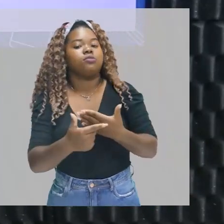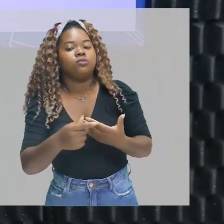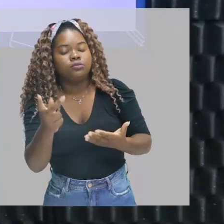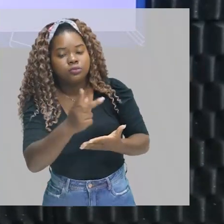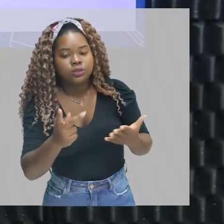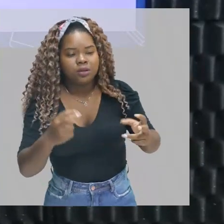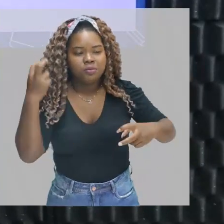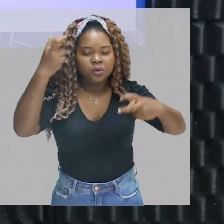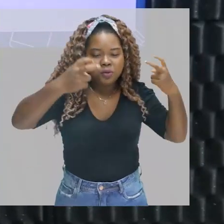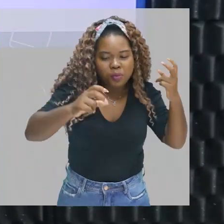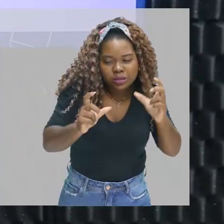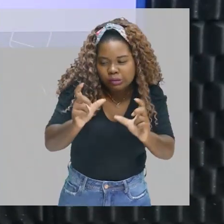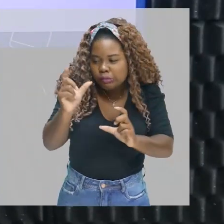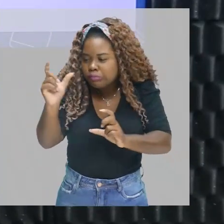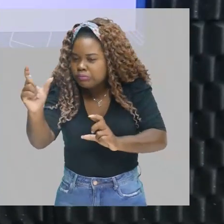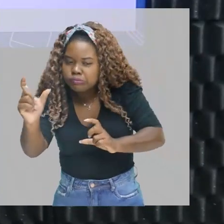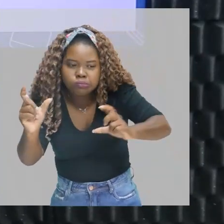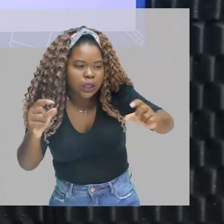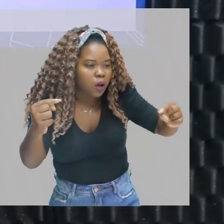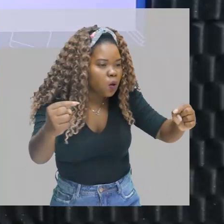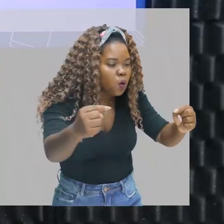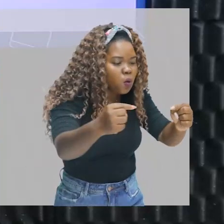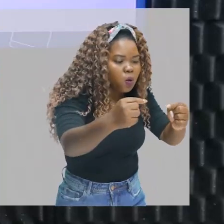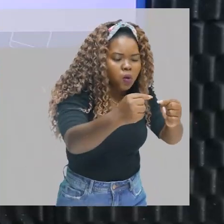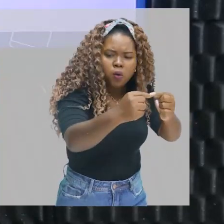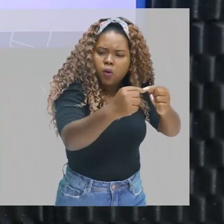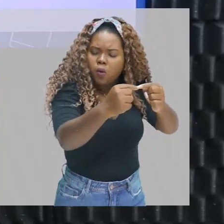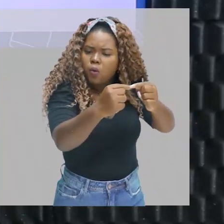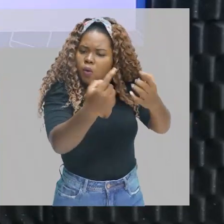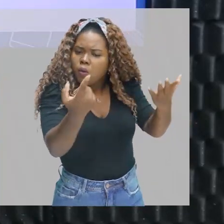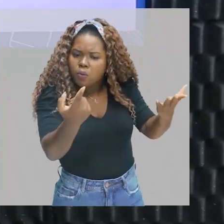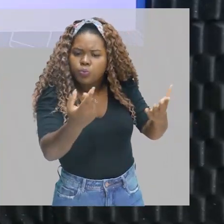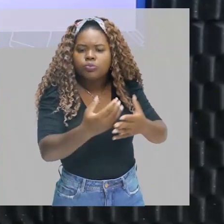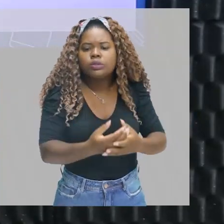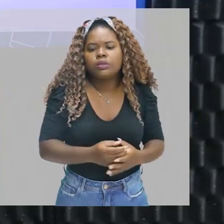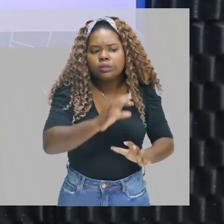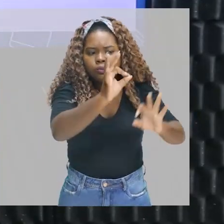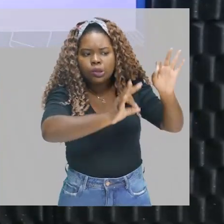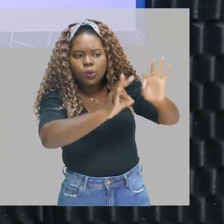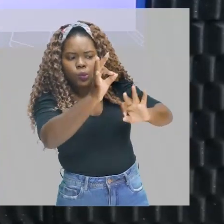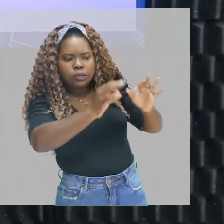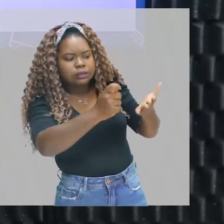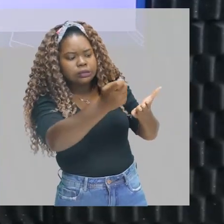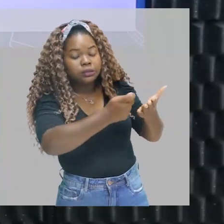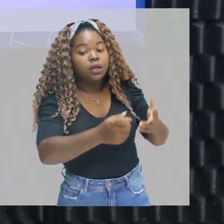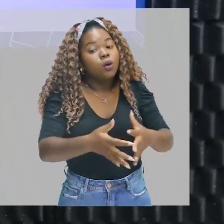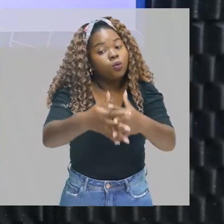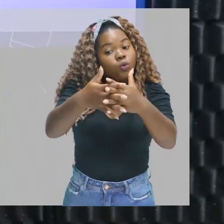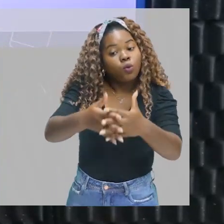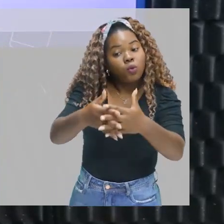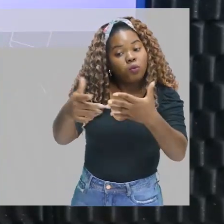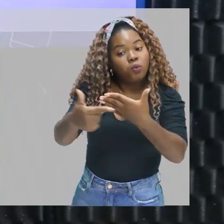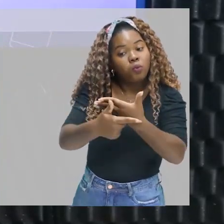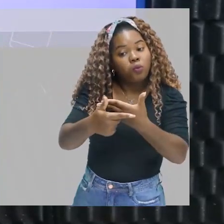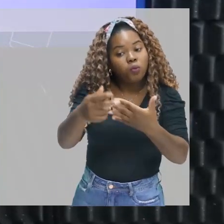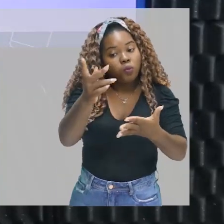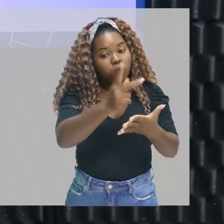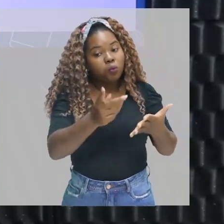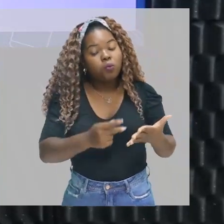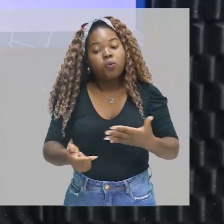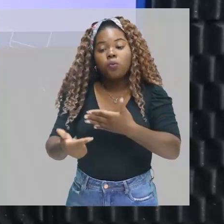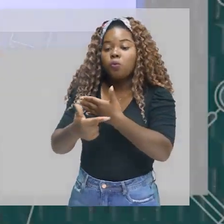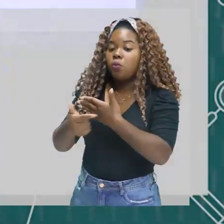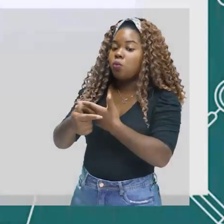as palavras, com essa combinação, com essa formação. Então, não confundam função poética com função